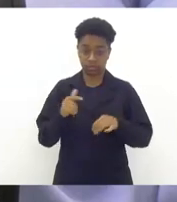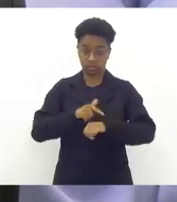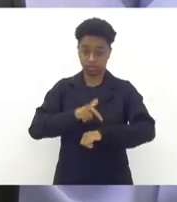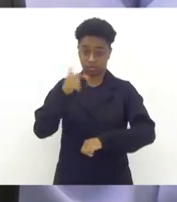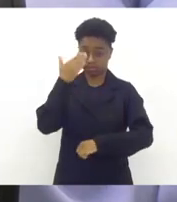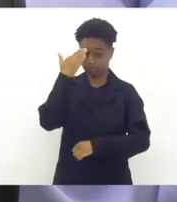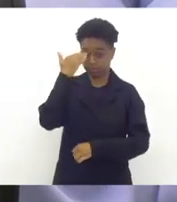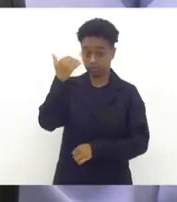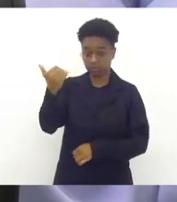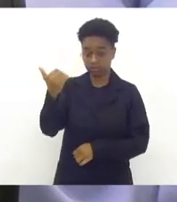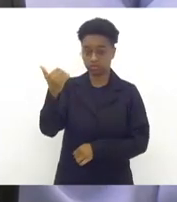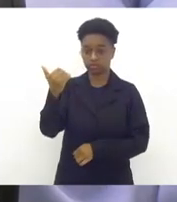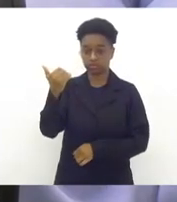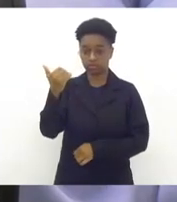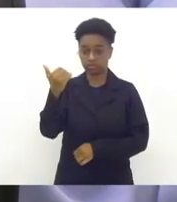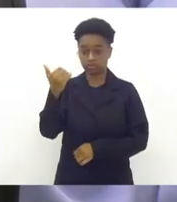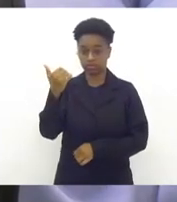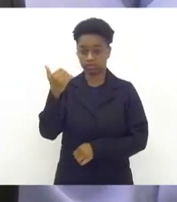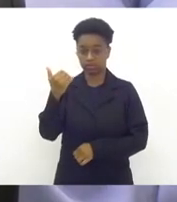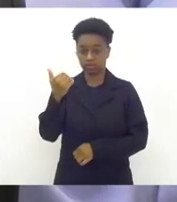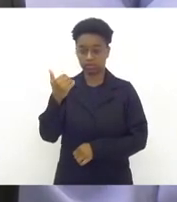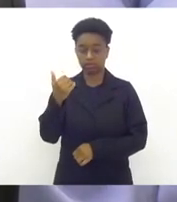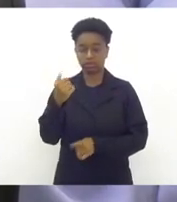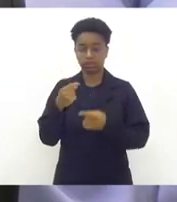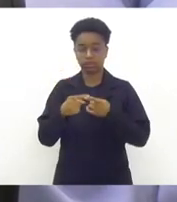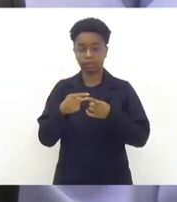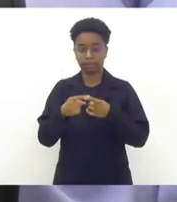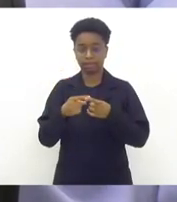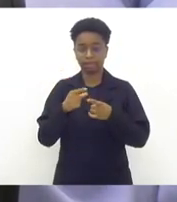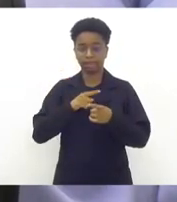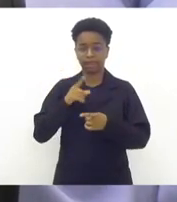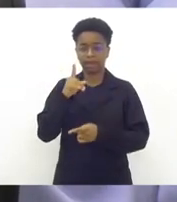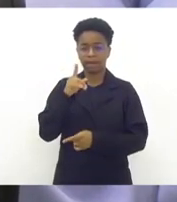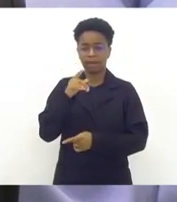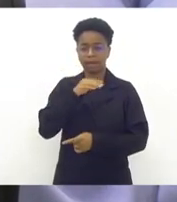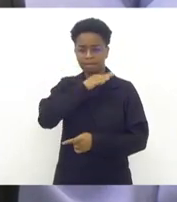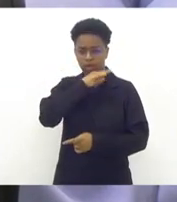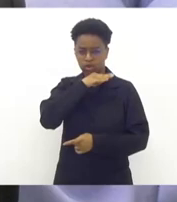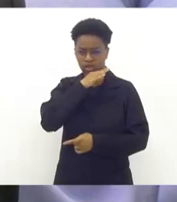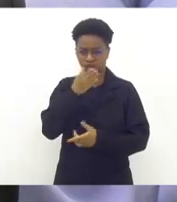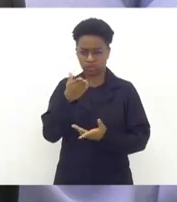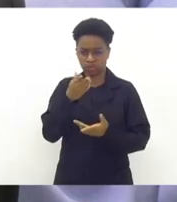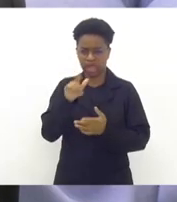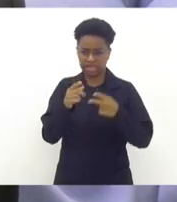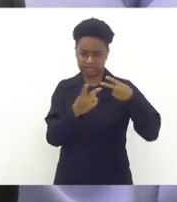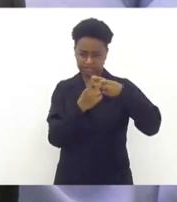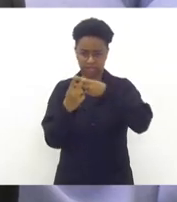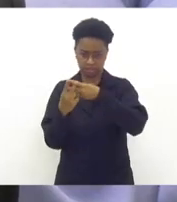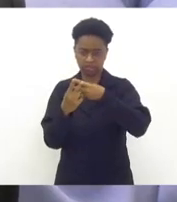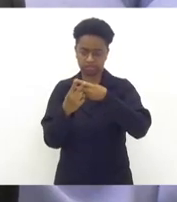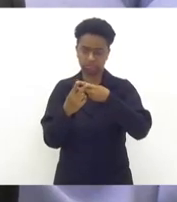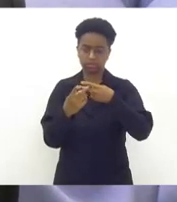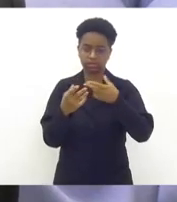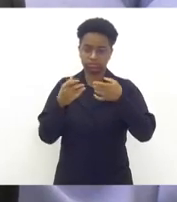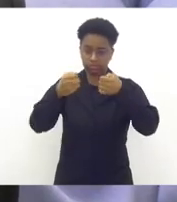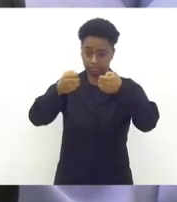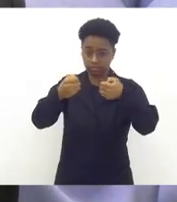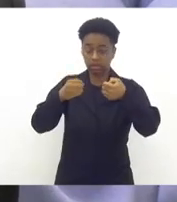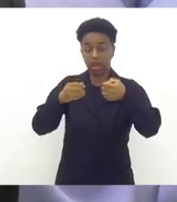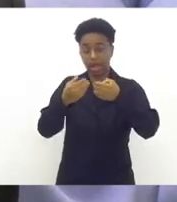chamaram no Porquinho, ele abriu o Porquinho que fala, né? Uhum. Que é a mim, cela, né? Que é a cela, para mim